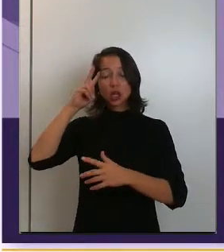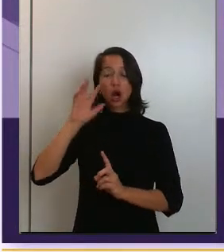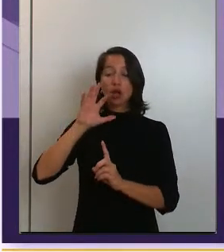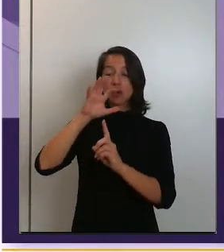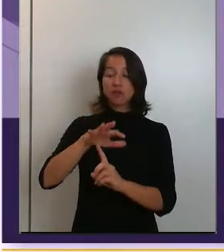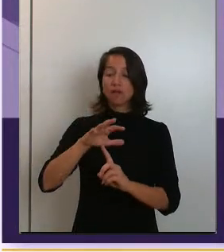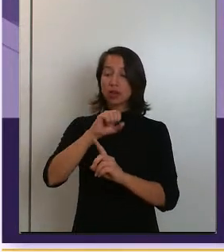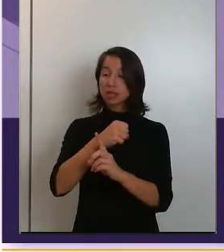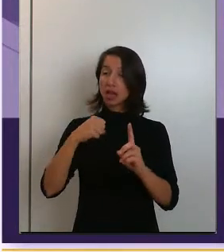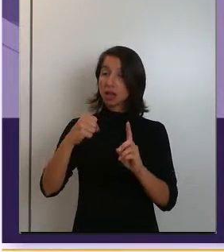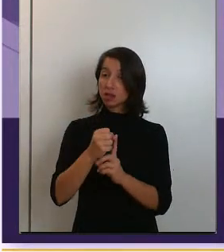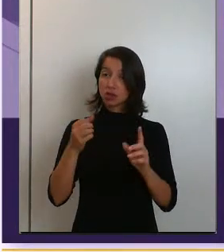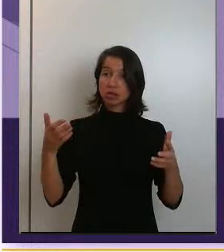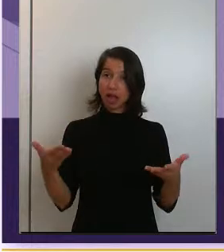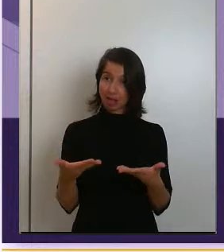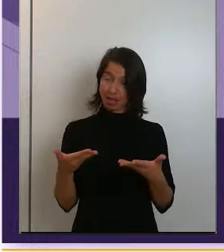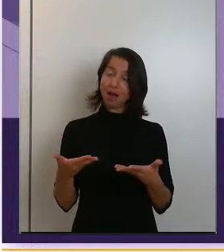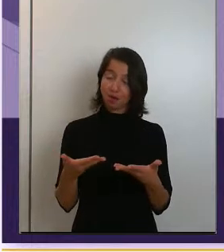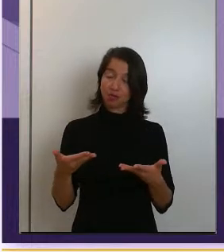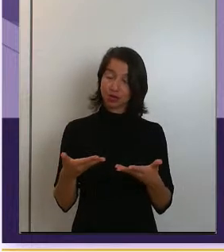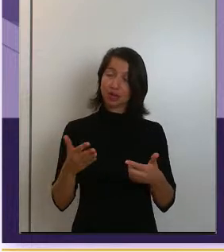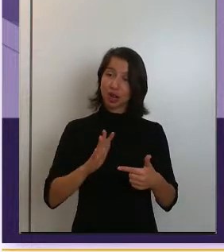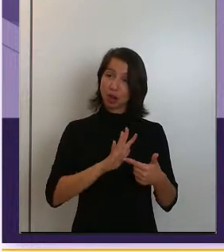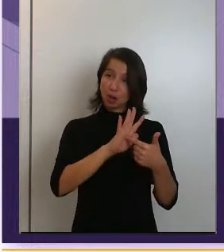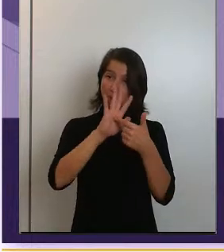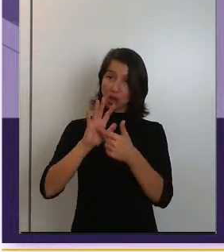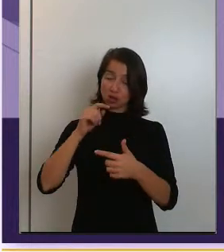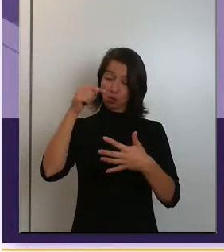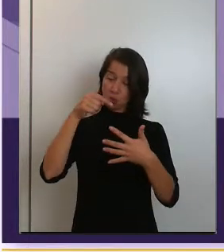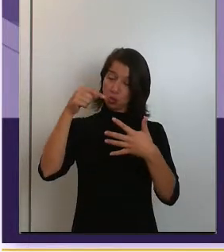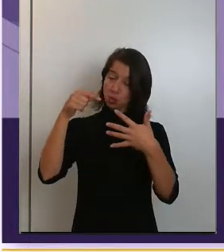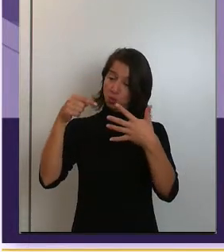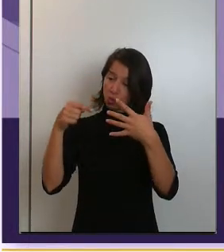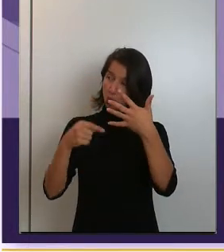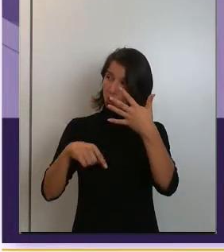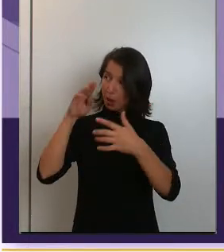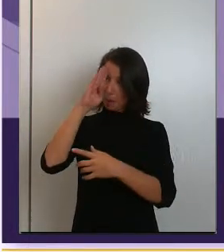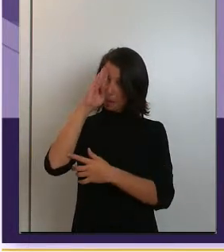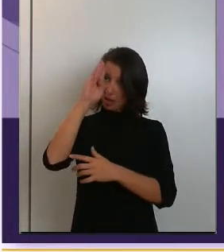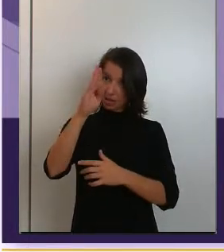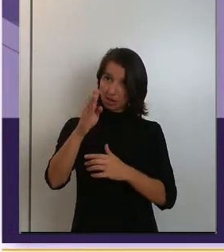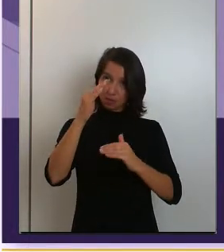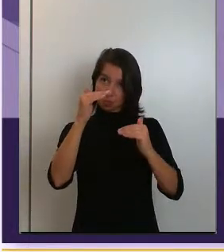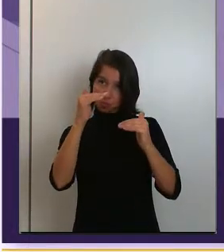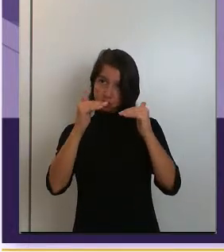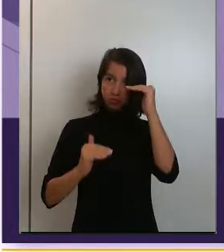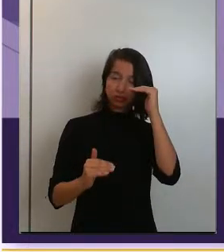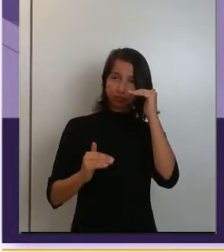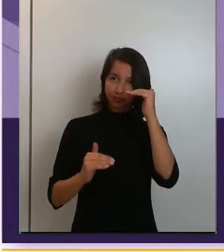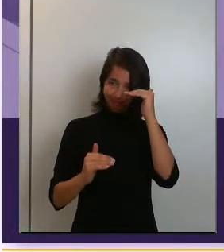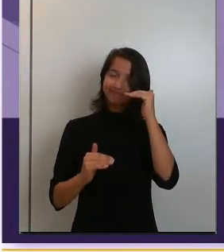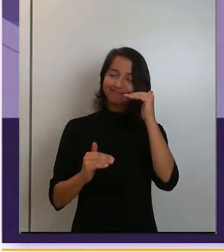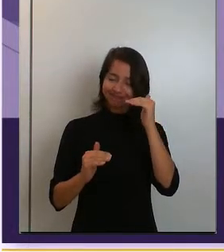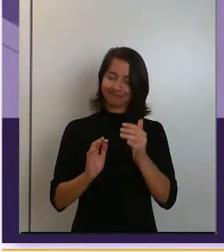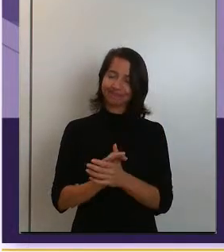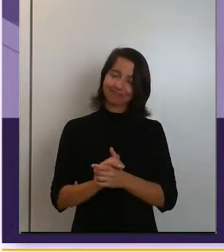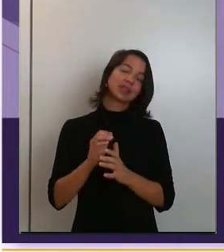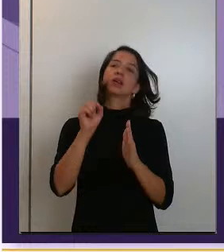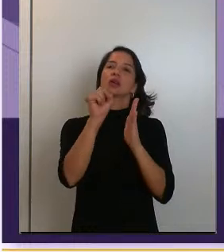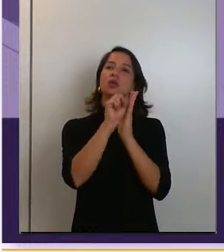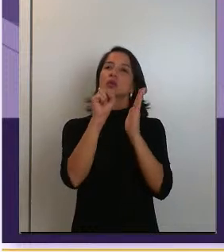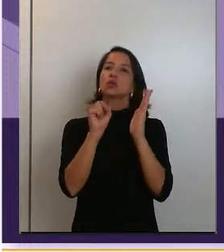e podem ser apontados, inclusive, como fatores centrais para a perpetuação da desigualdade de gênero. O século XX trouxe